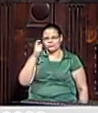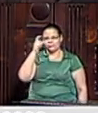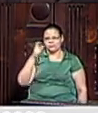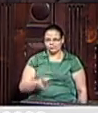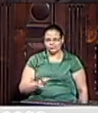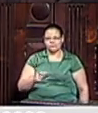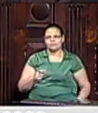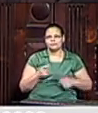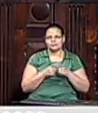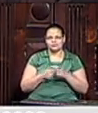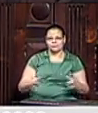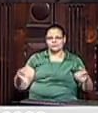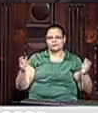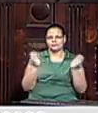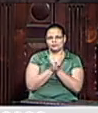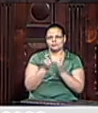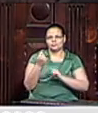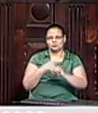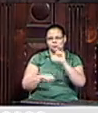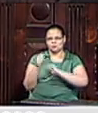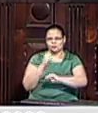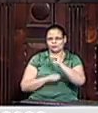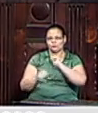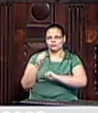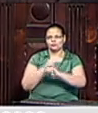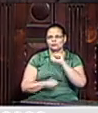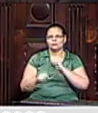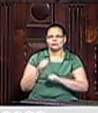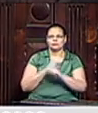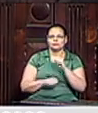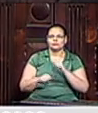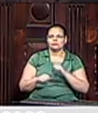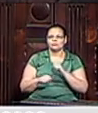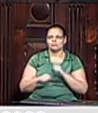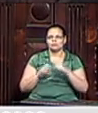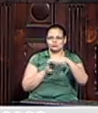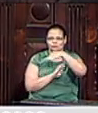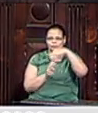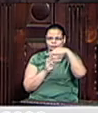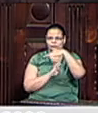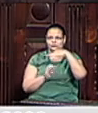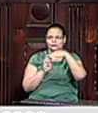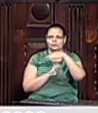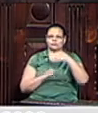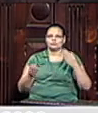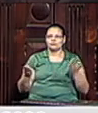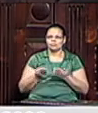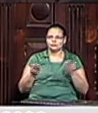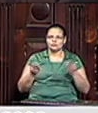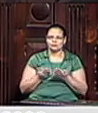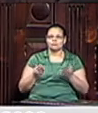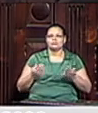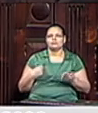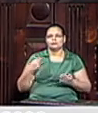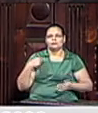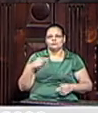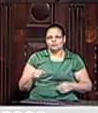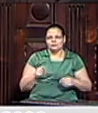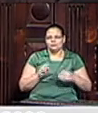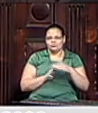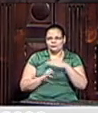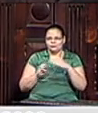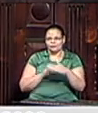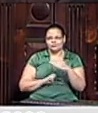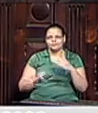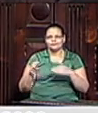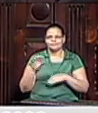interesse de grandes grupos econômicos. Foram as empreiteiras, agora os frigoríficos, e não temos